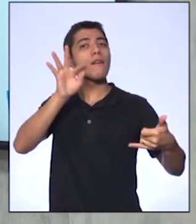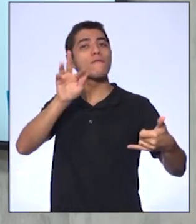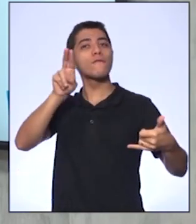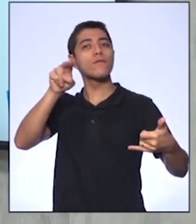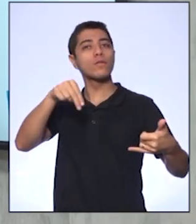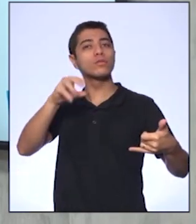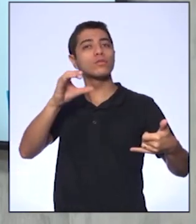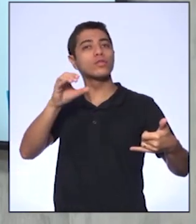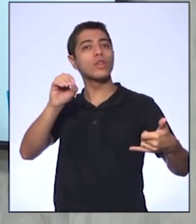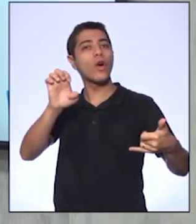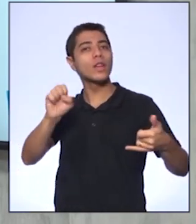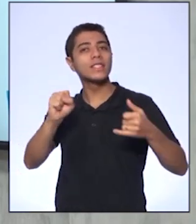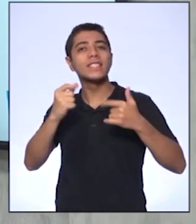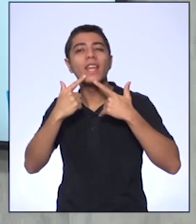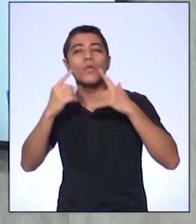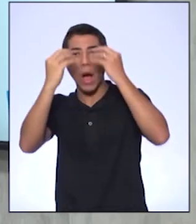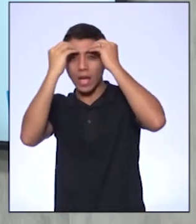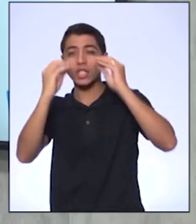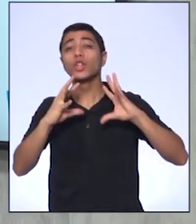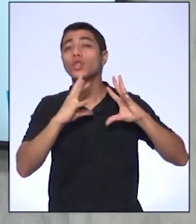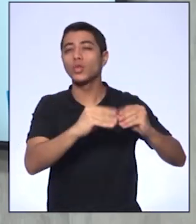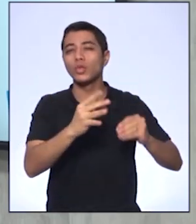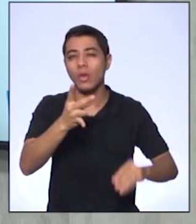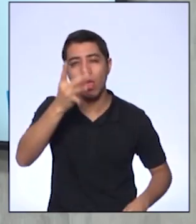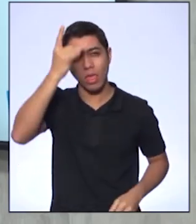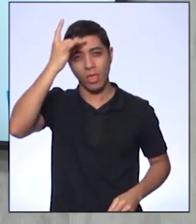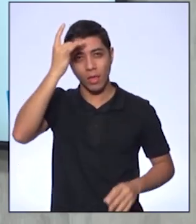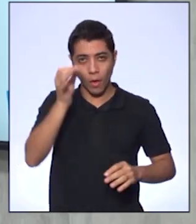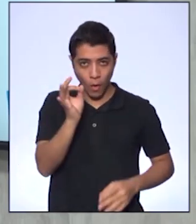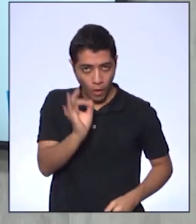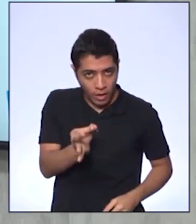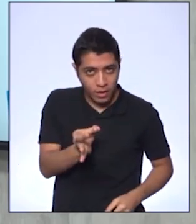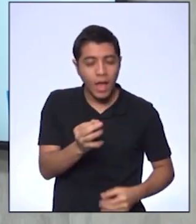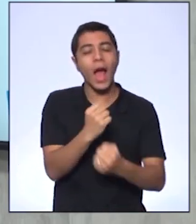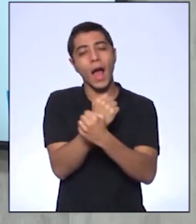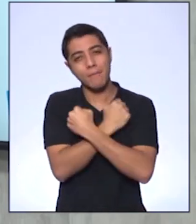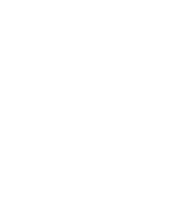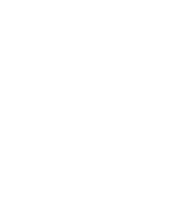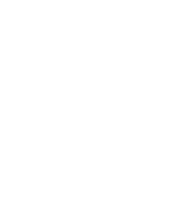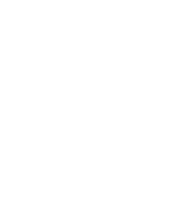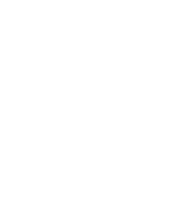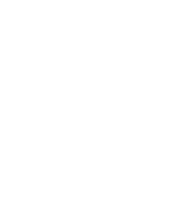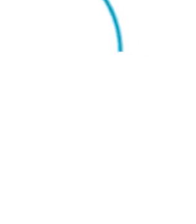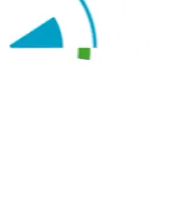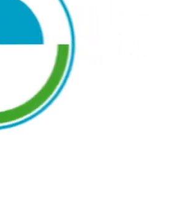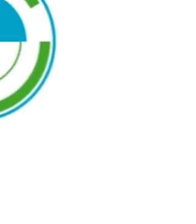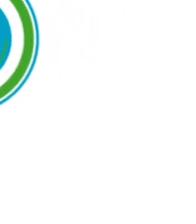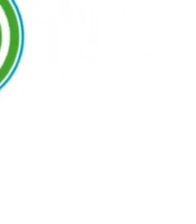usa ao longo dos dias. Tá certo? Gente, um grande abraço, a gente se vê, até!